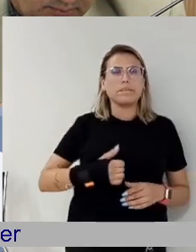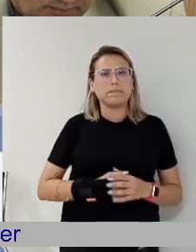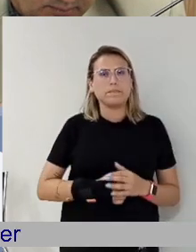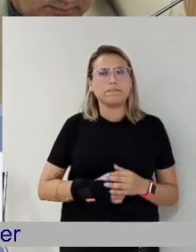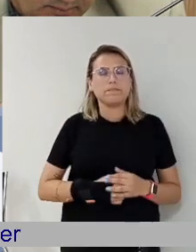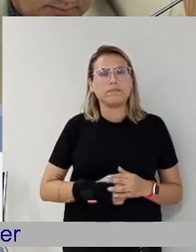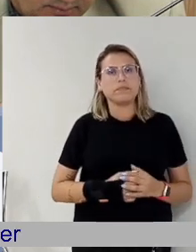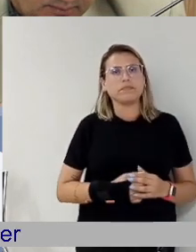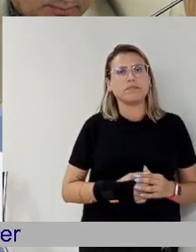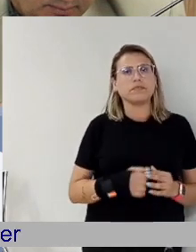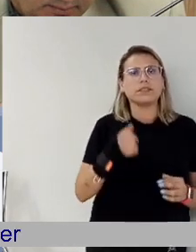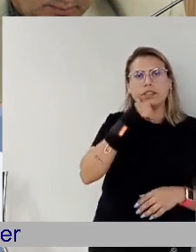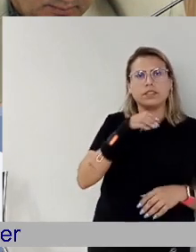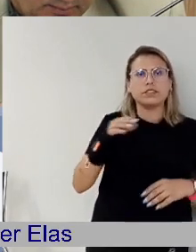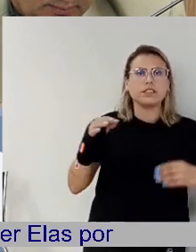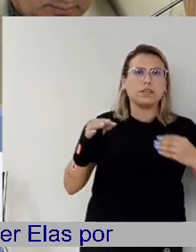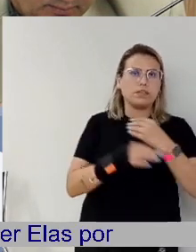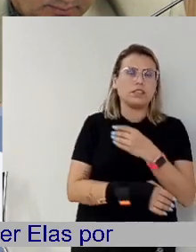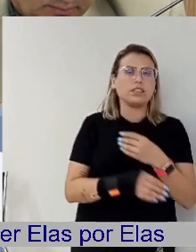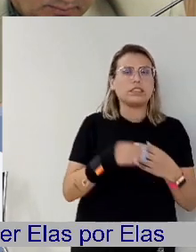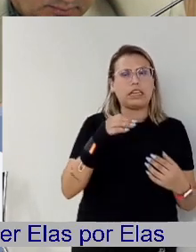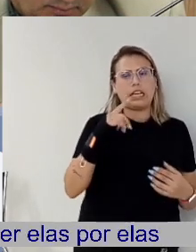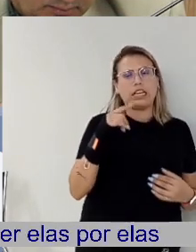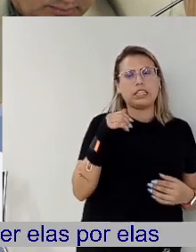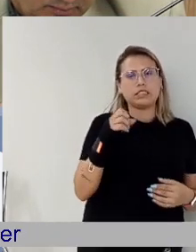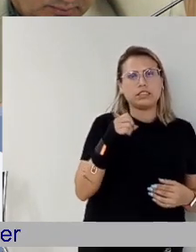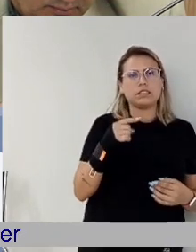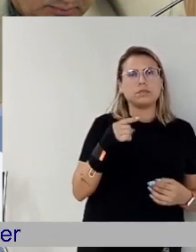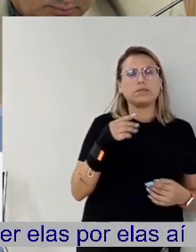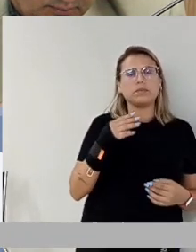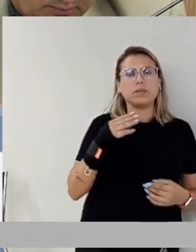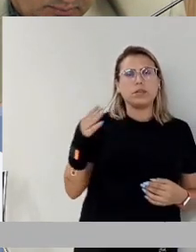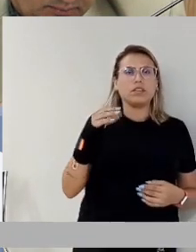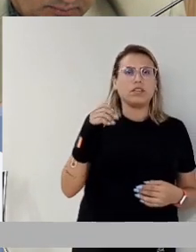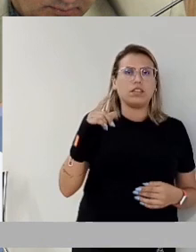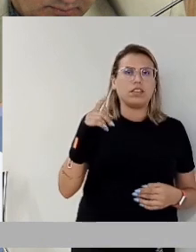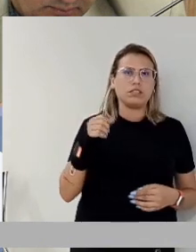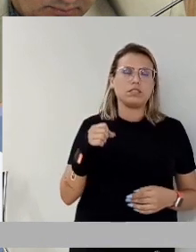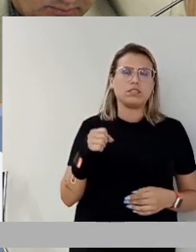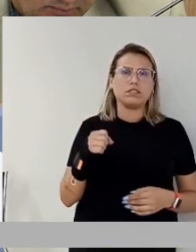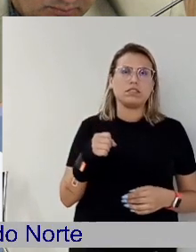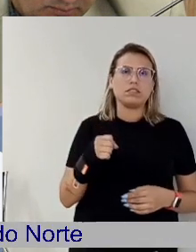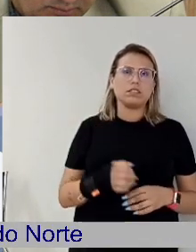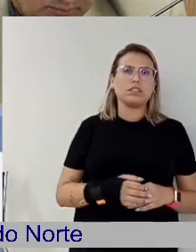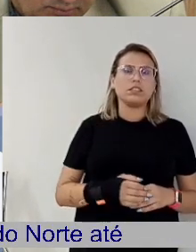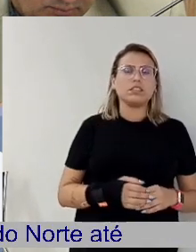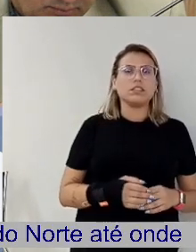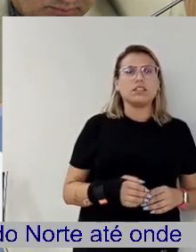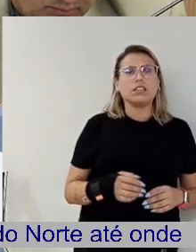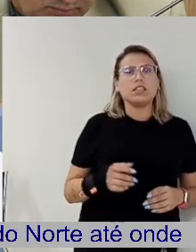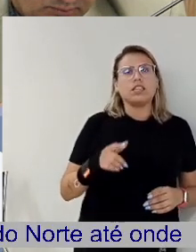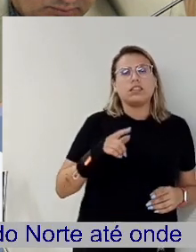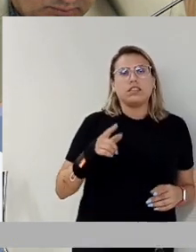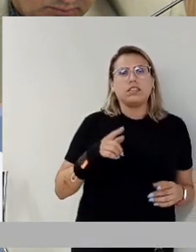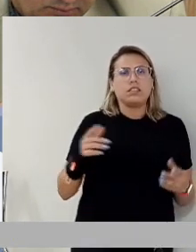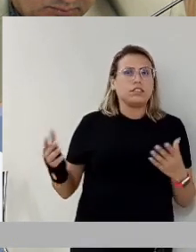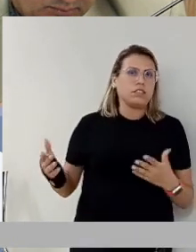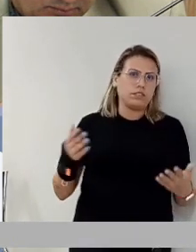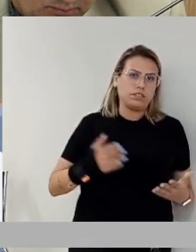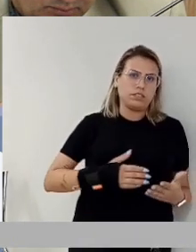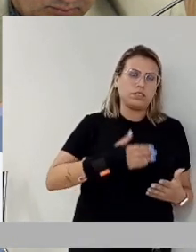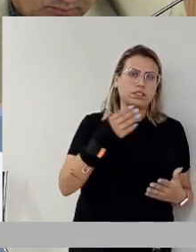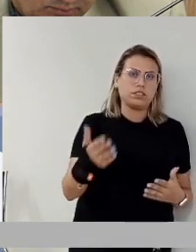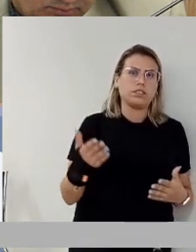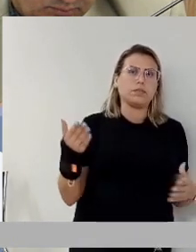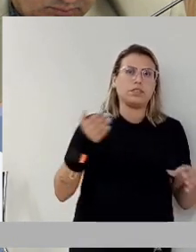tabuleirense elas por elas aí secretarias municipais de tabuleira do Norte tenho a honra de convidar você para este